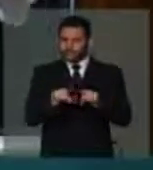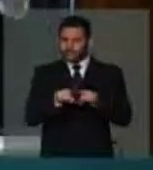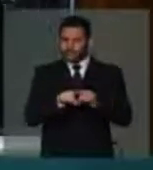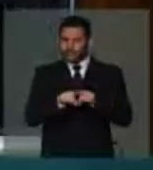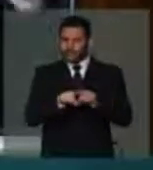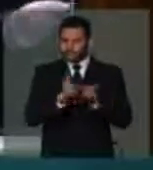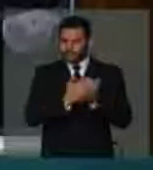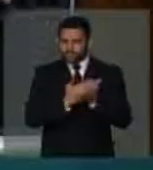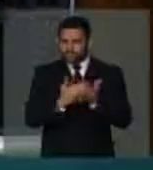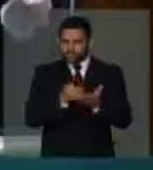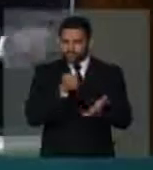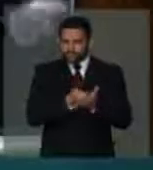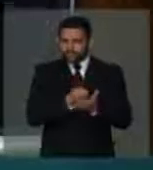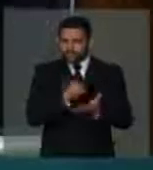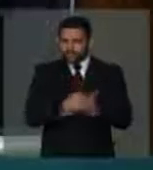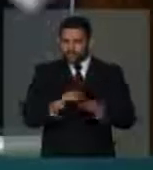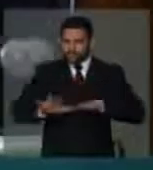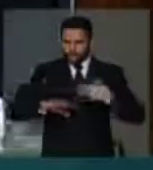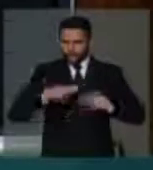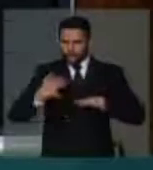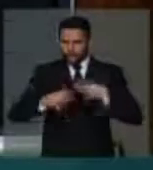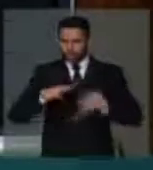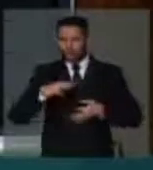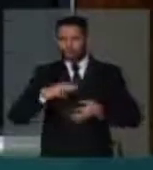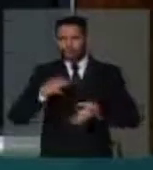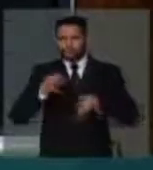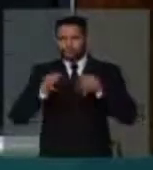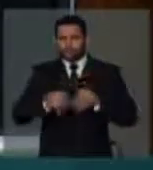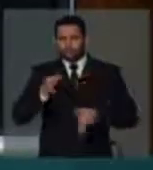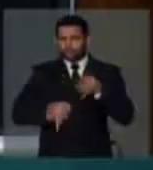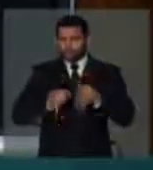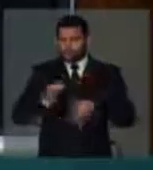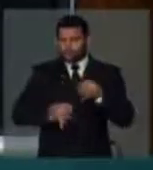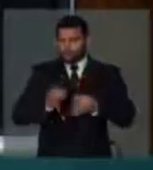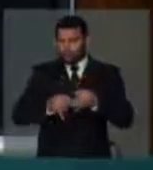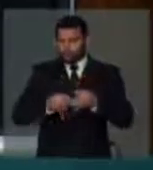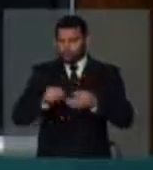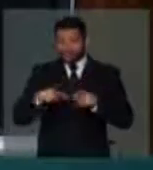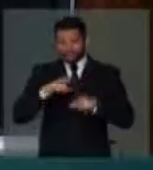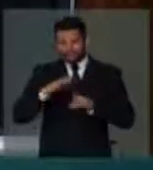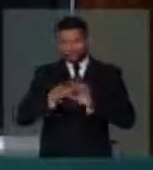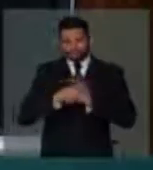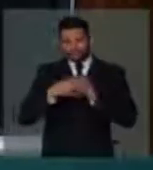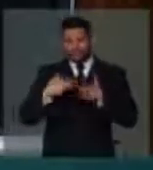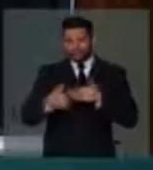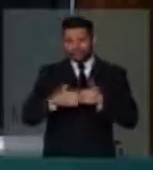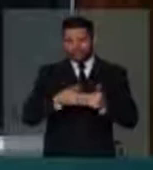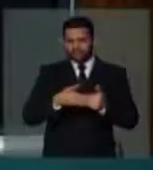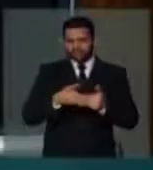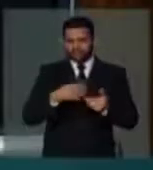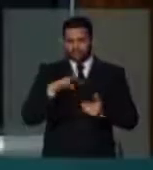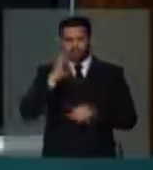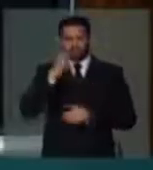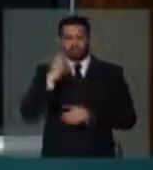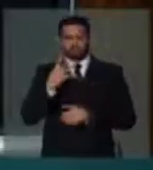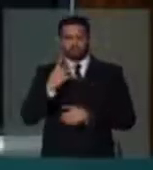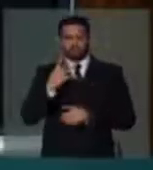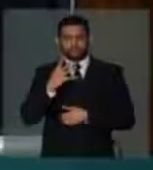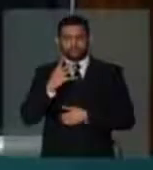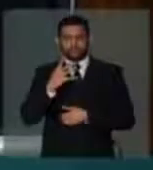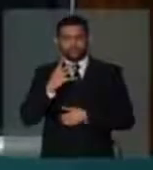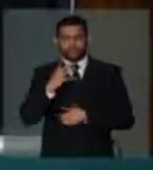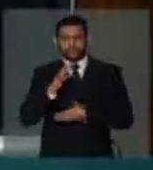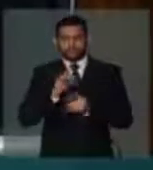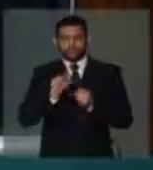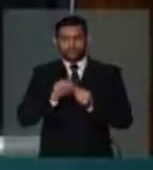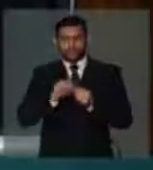ação determinada e corajosa do Poder Judiciário, que tem deixado a desejar, e mais do que isso,